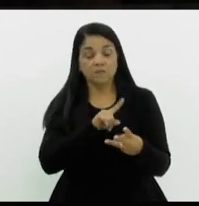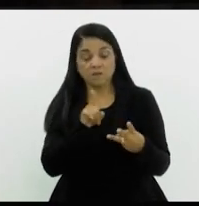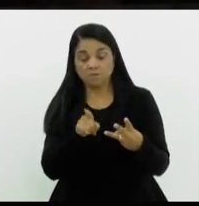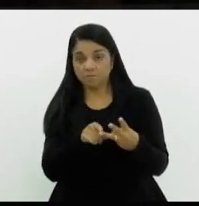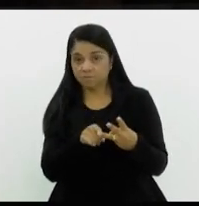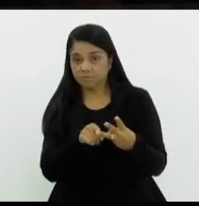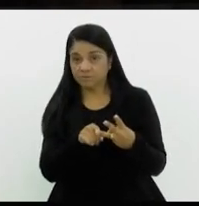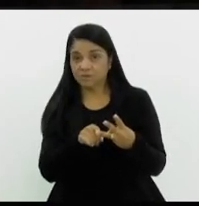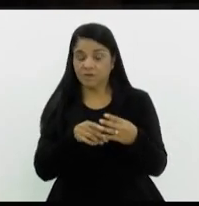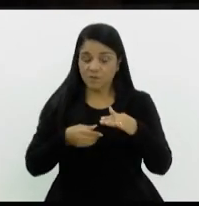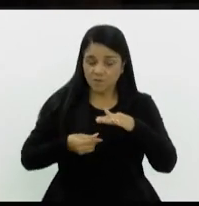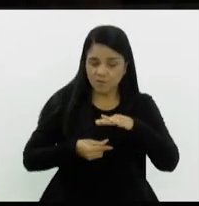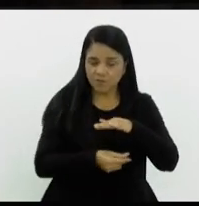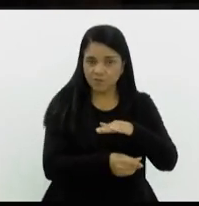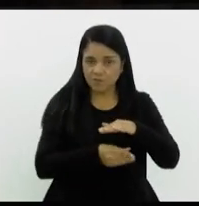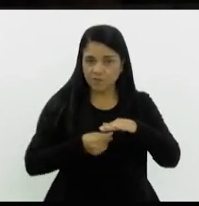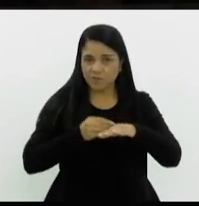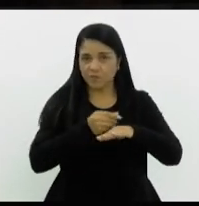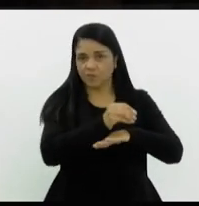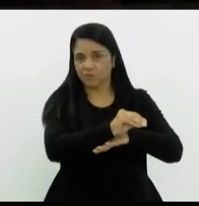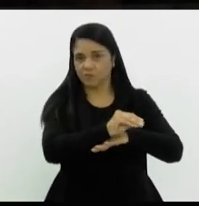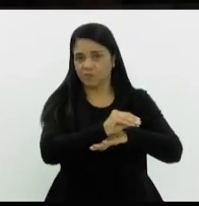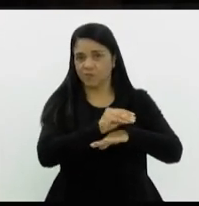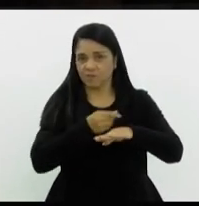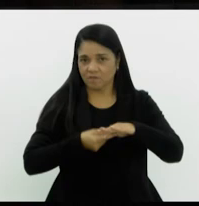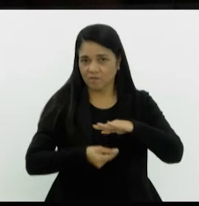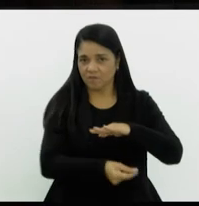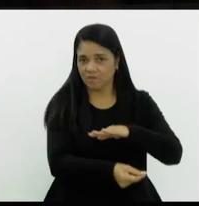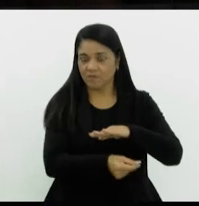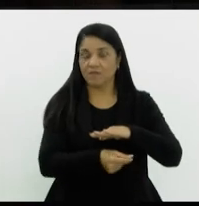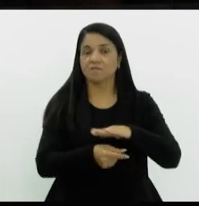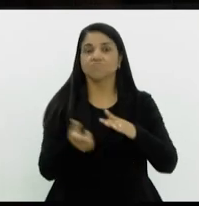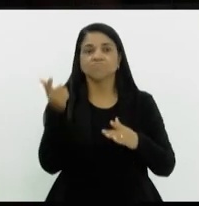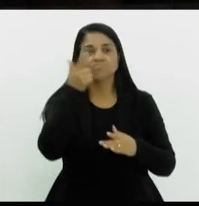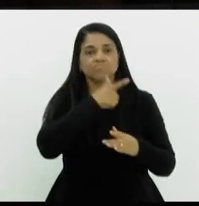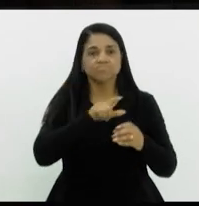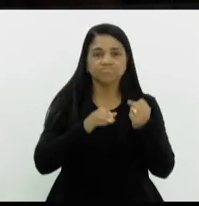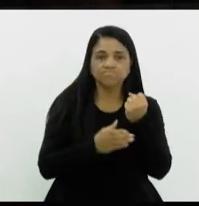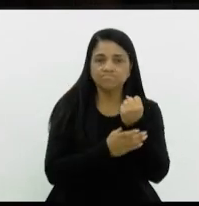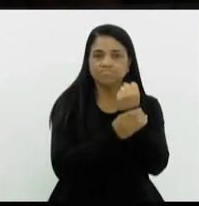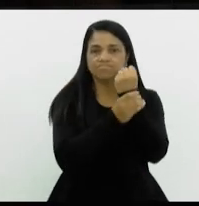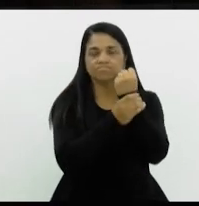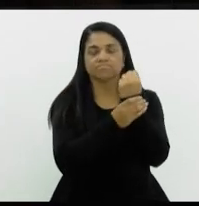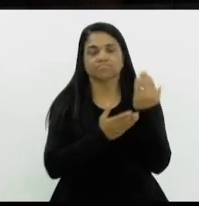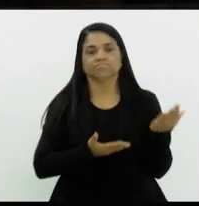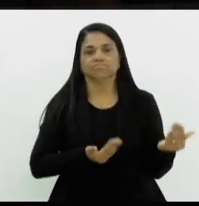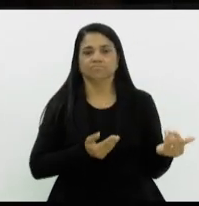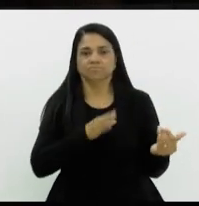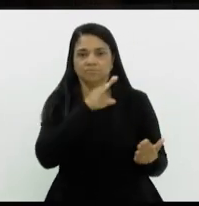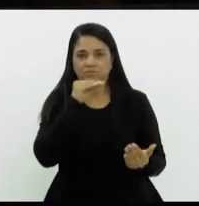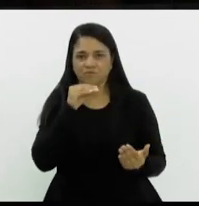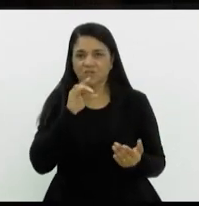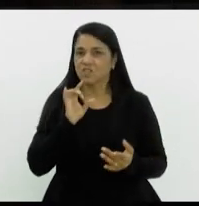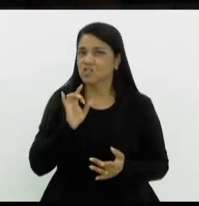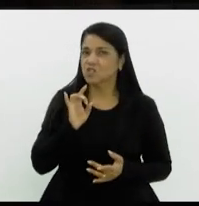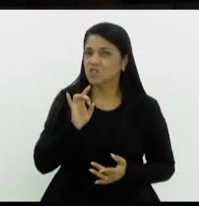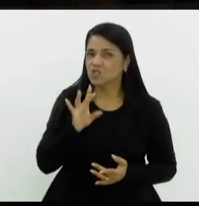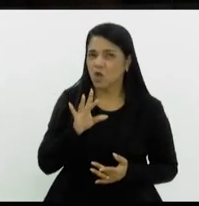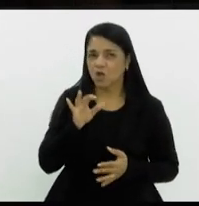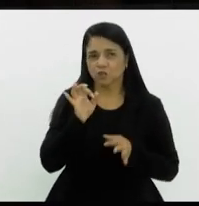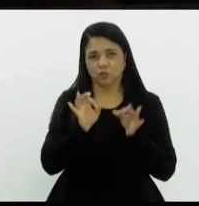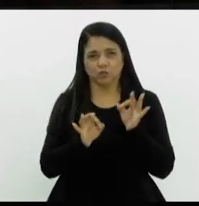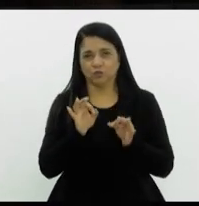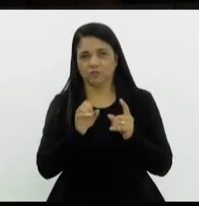existência de um fundo para garantir recursos à nossa juventude não é apenas uma questão de